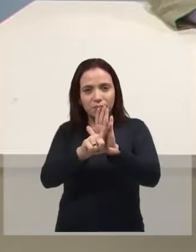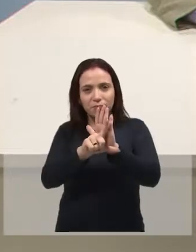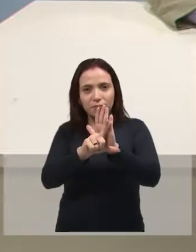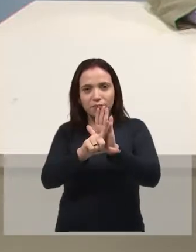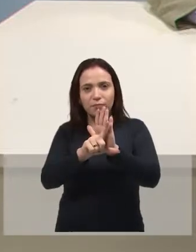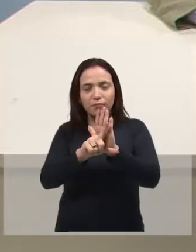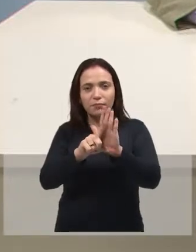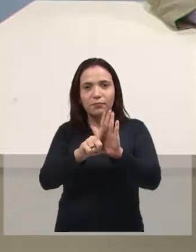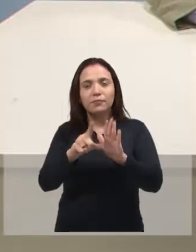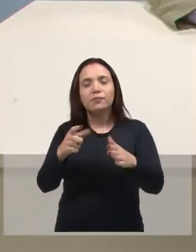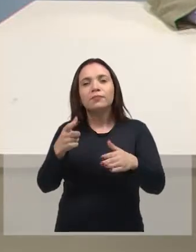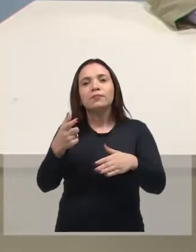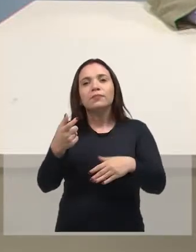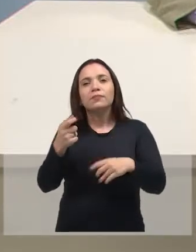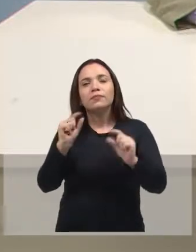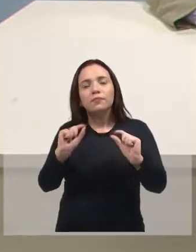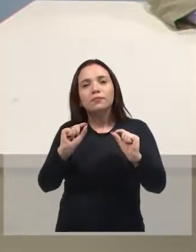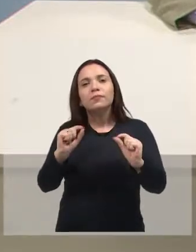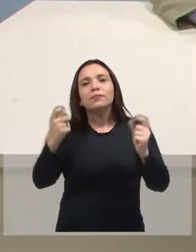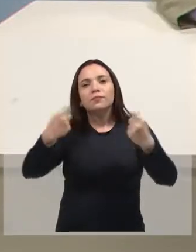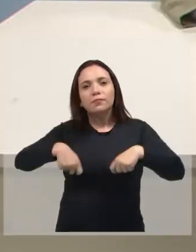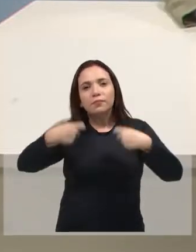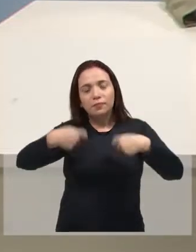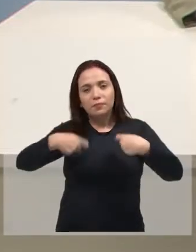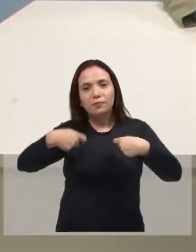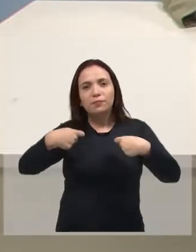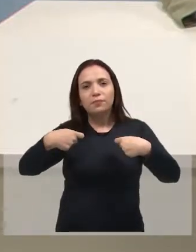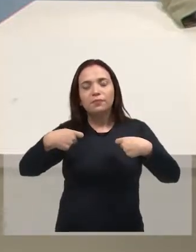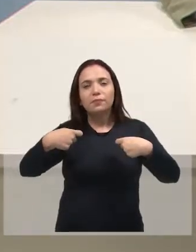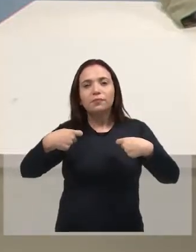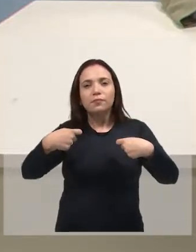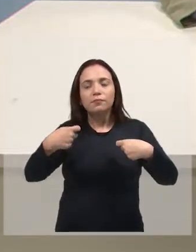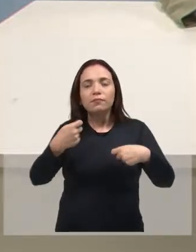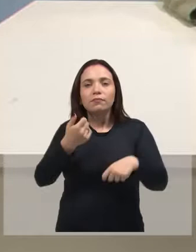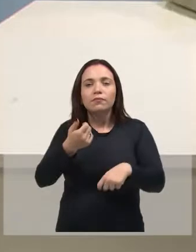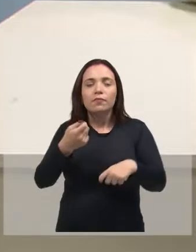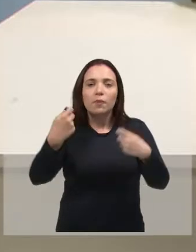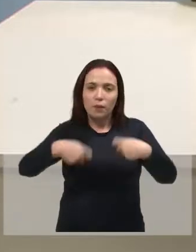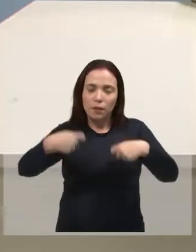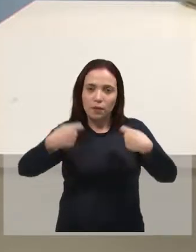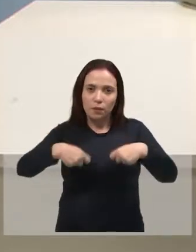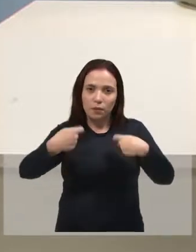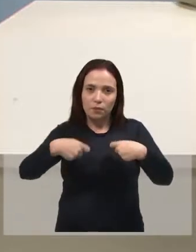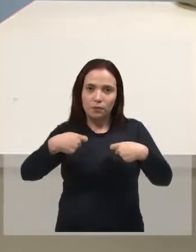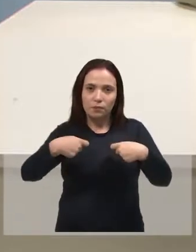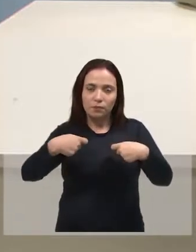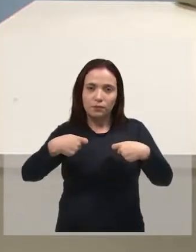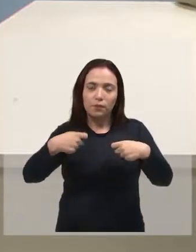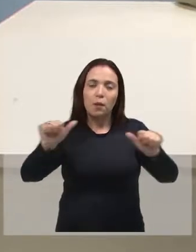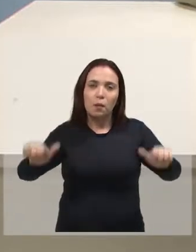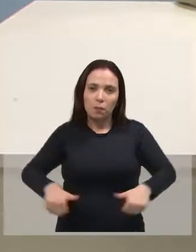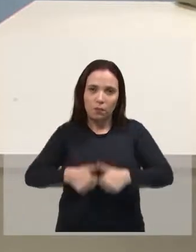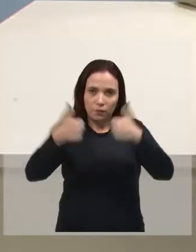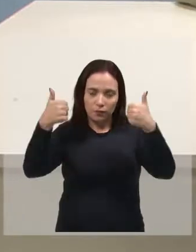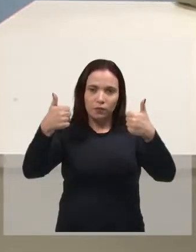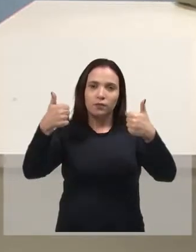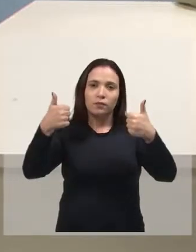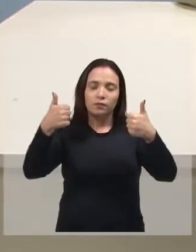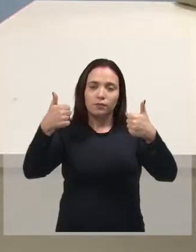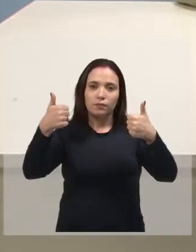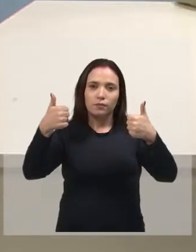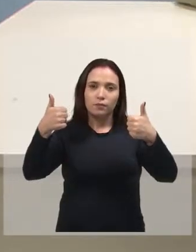fiscal precisa... A Lei Candir também. E a Lei Candir, né? Precisam ser melhoradas,